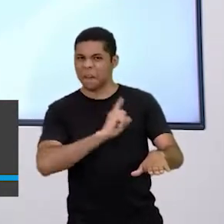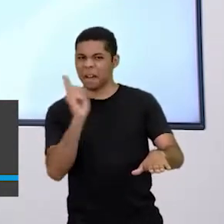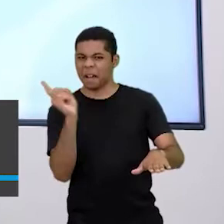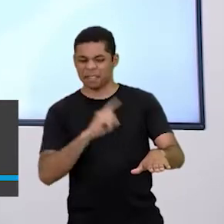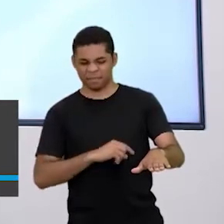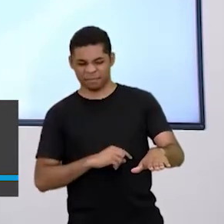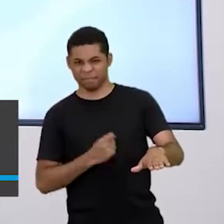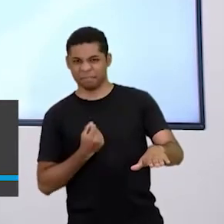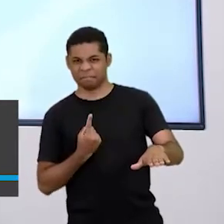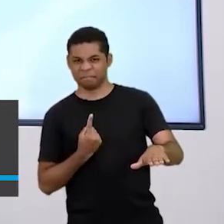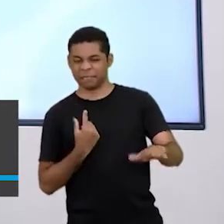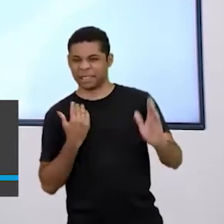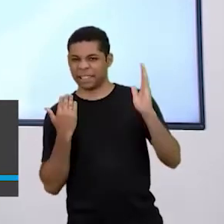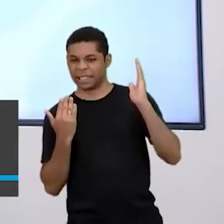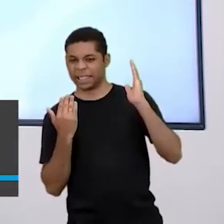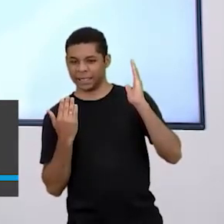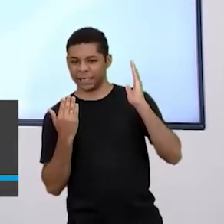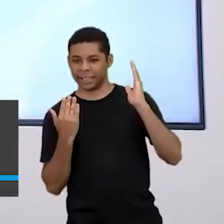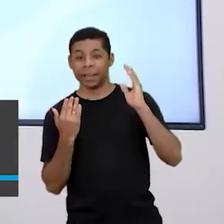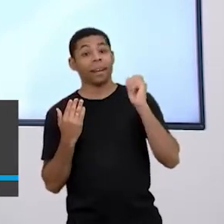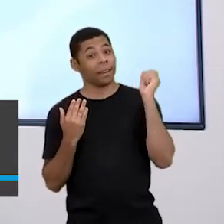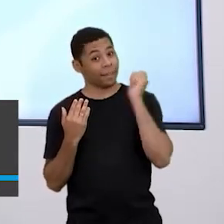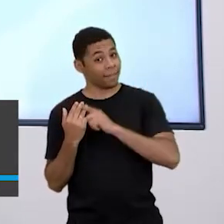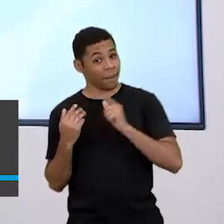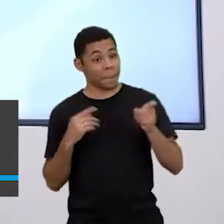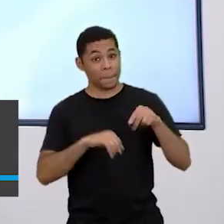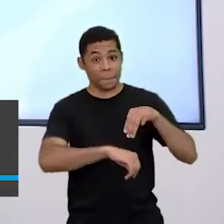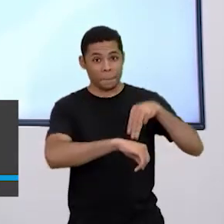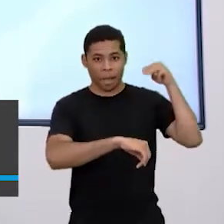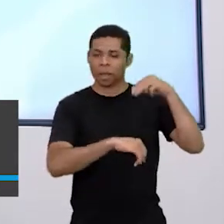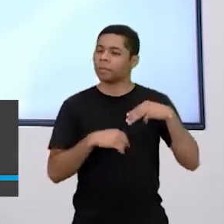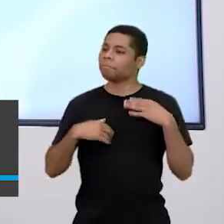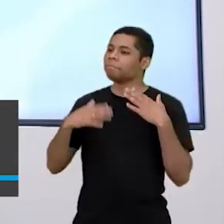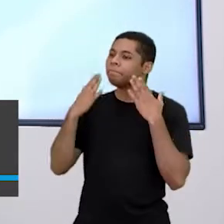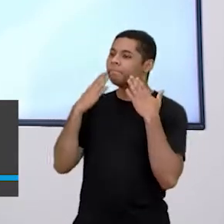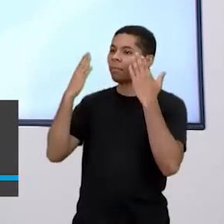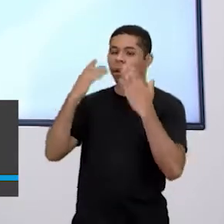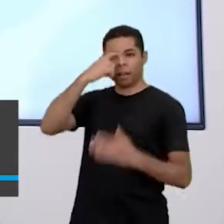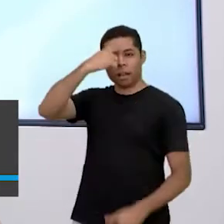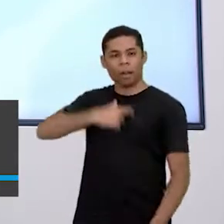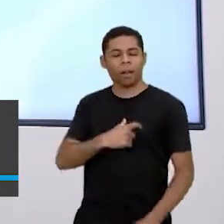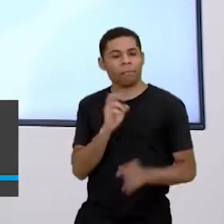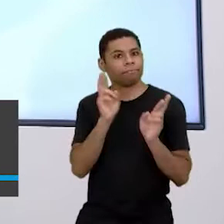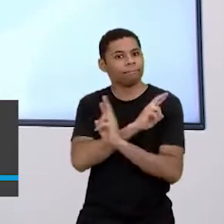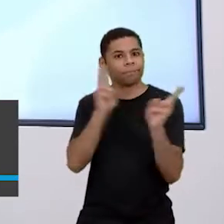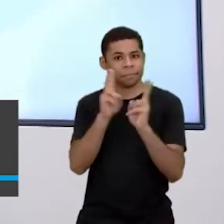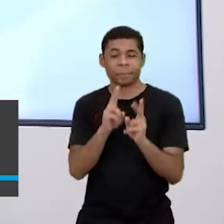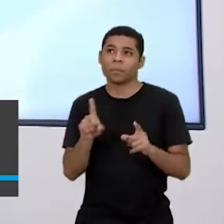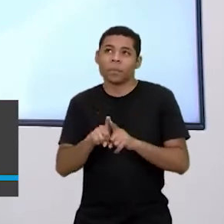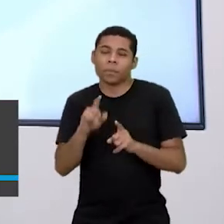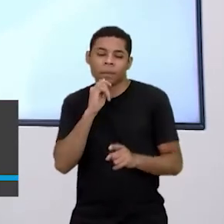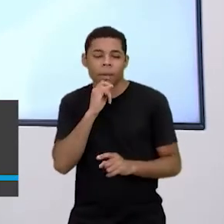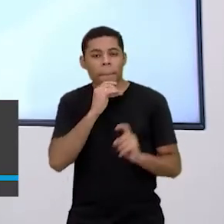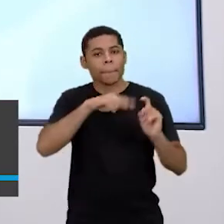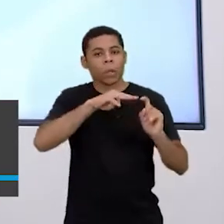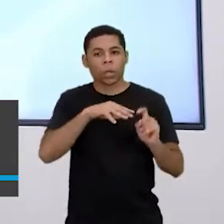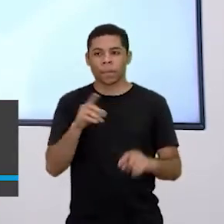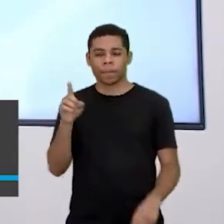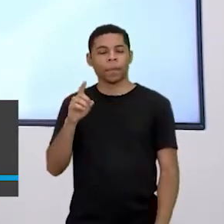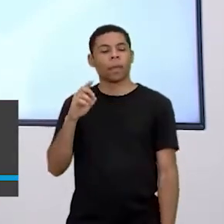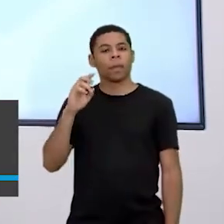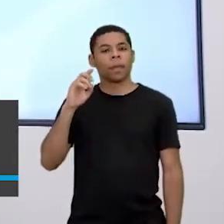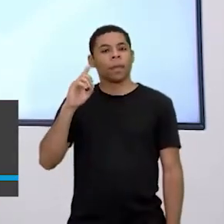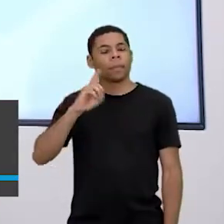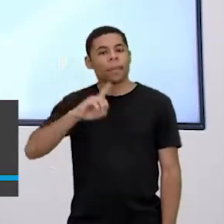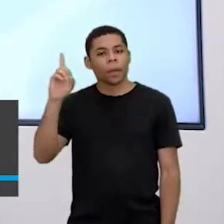E é engraçado como os mestres se revelam dessa forma, né? Até na mitologia, né? A deusa Atena, ela está